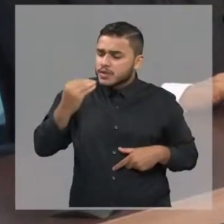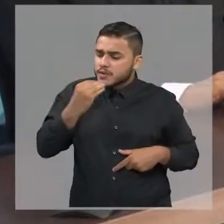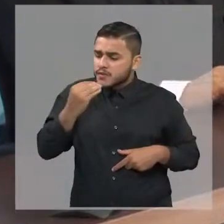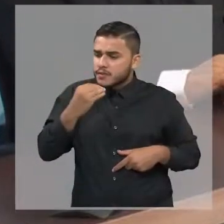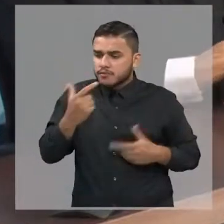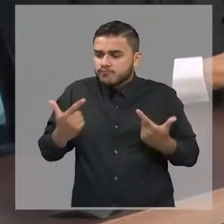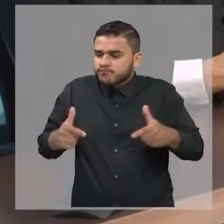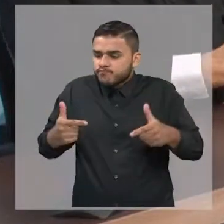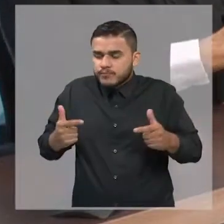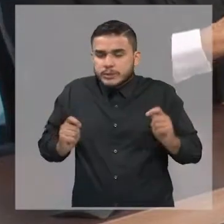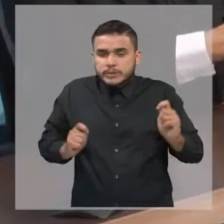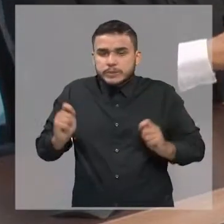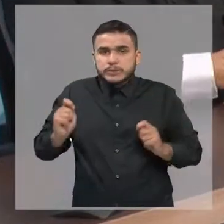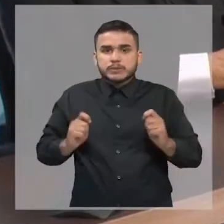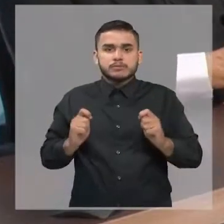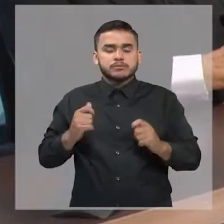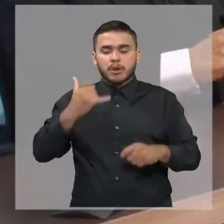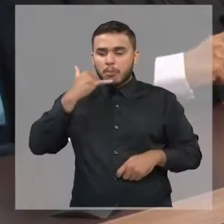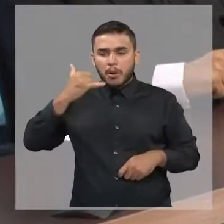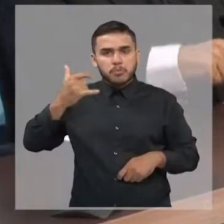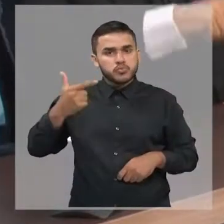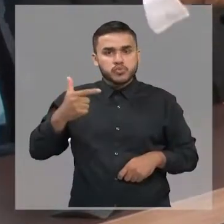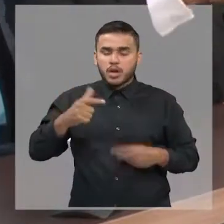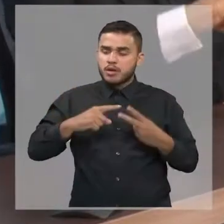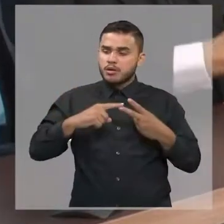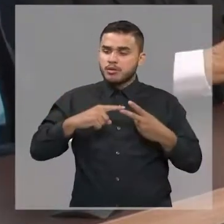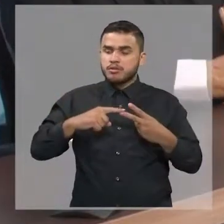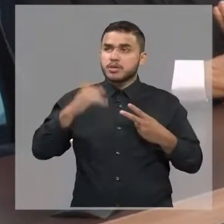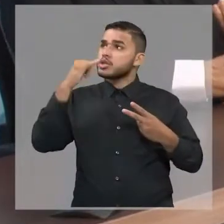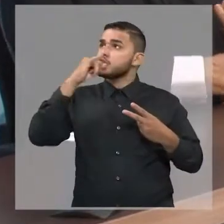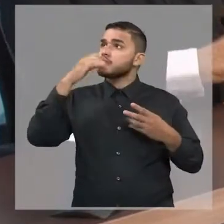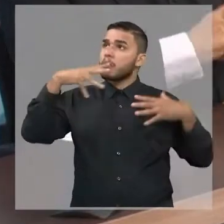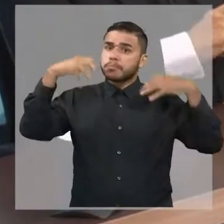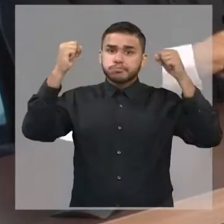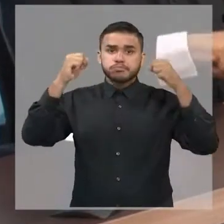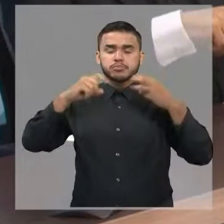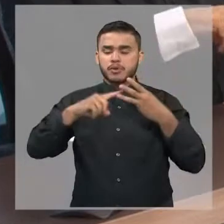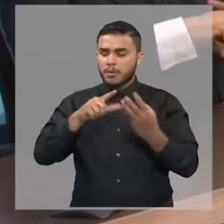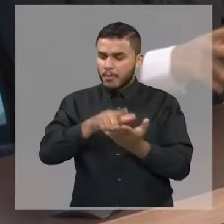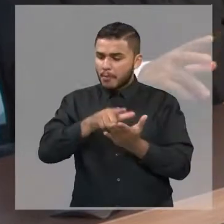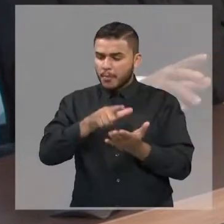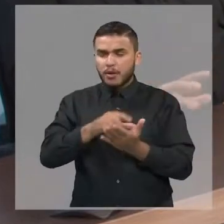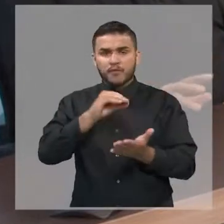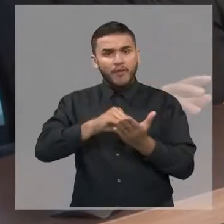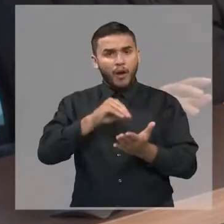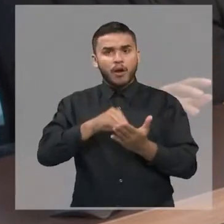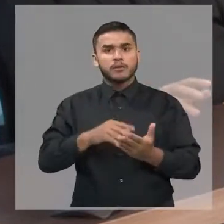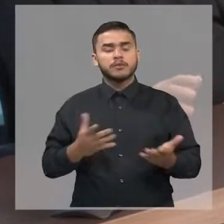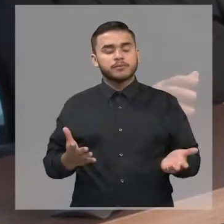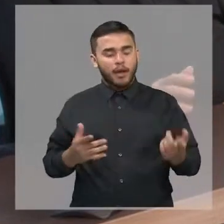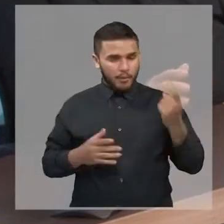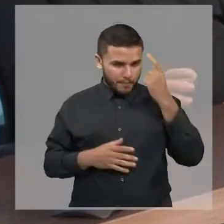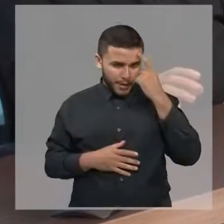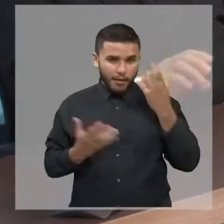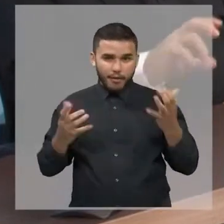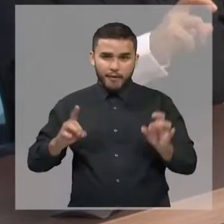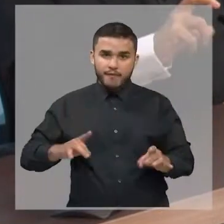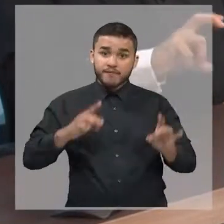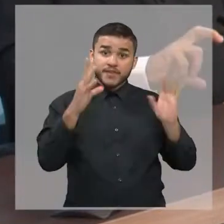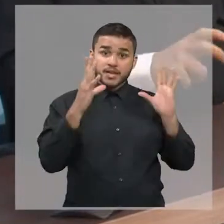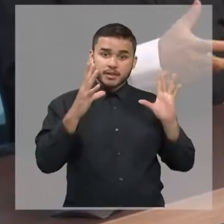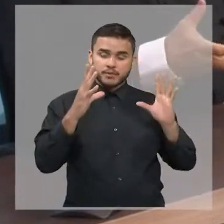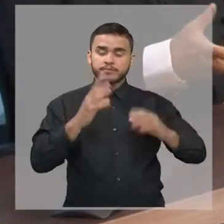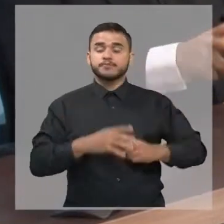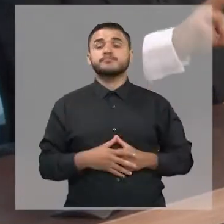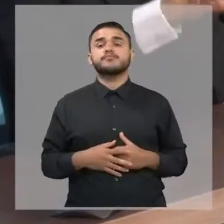não tinha. Cortou-se telefone, cortou-se energia, faltou papel, tudo. Tá certo?